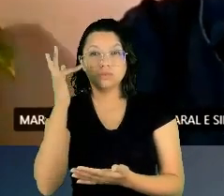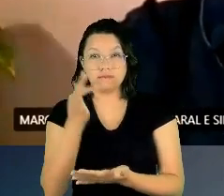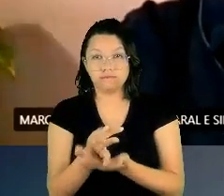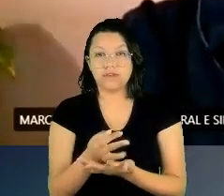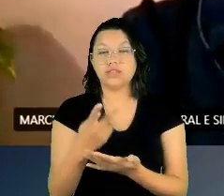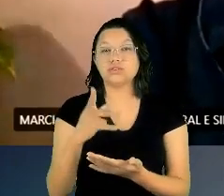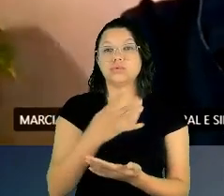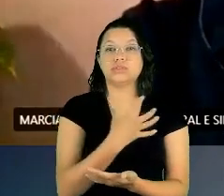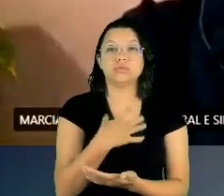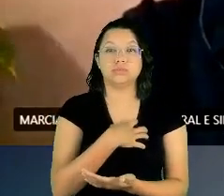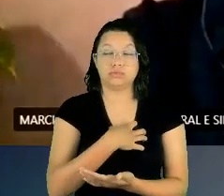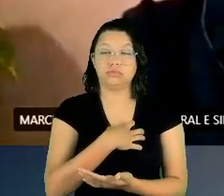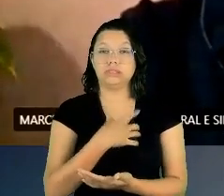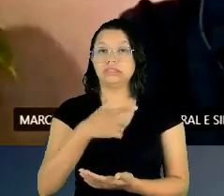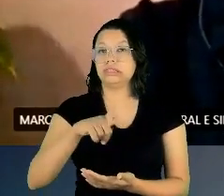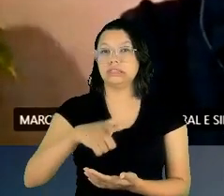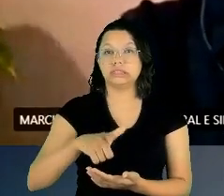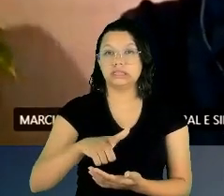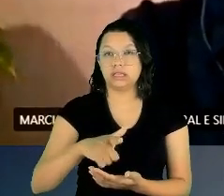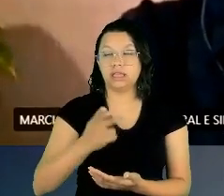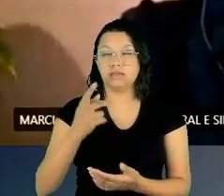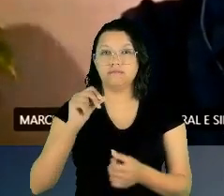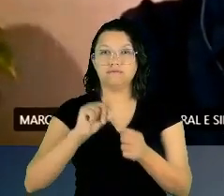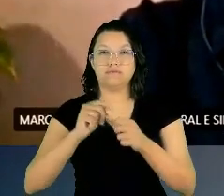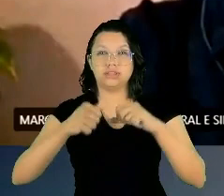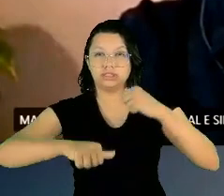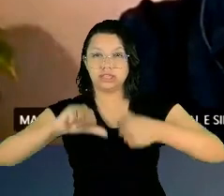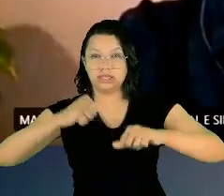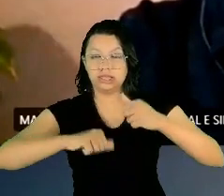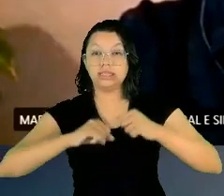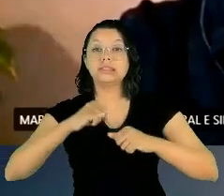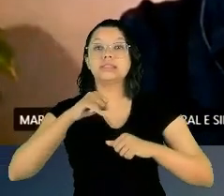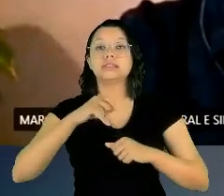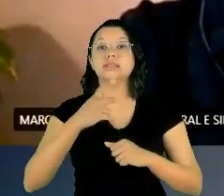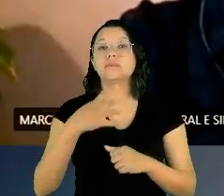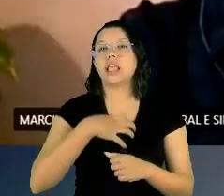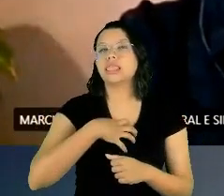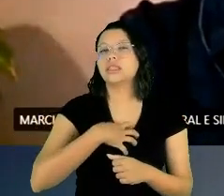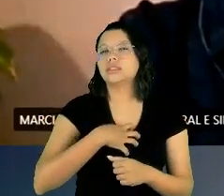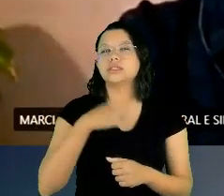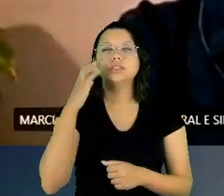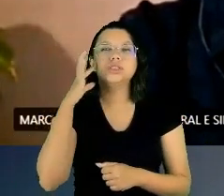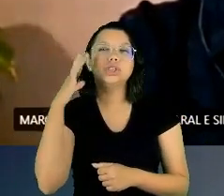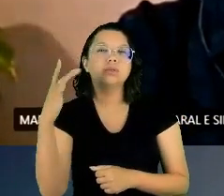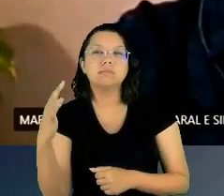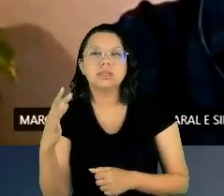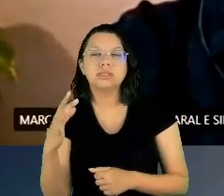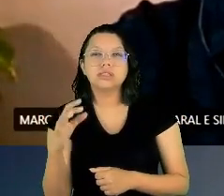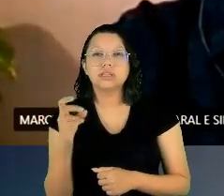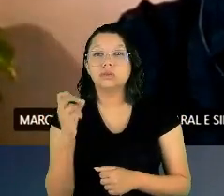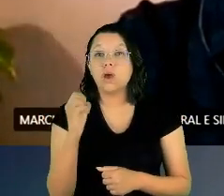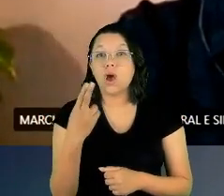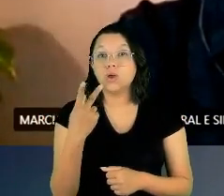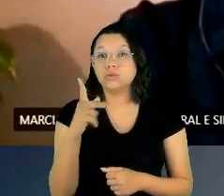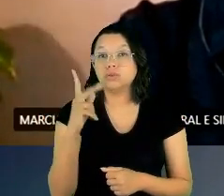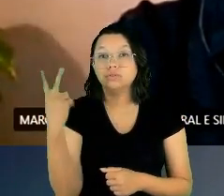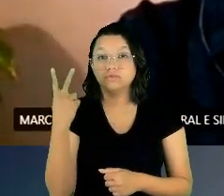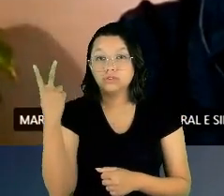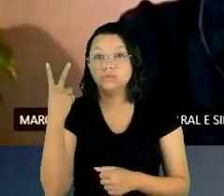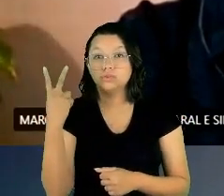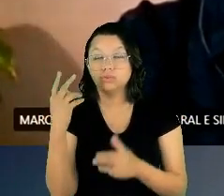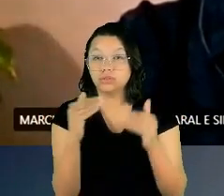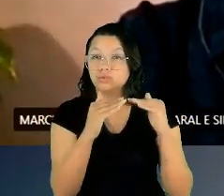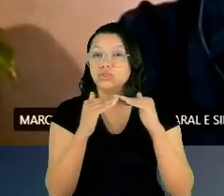suas crenças, sobre as suas emoções, sem partir para análise se aquilo que ela está sentindo, pensando, os